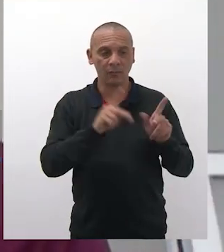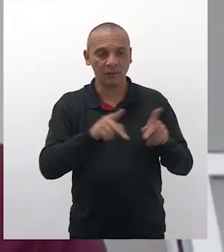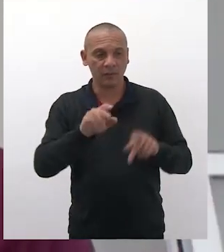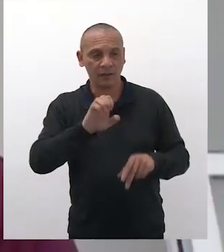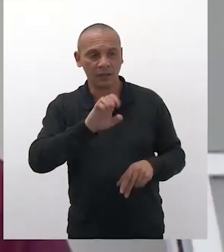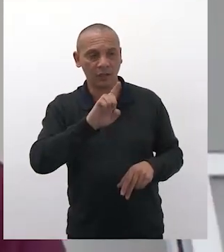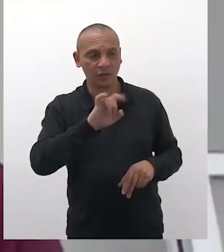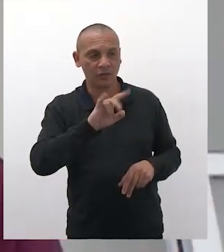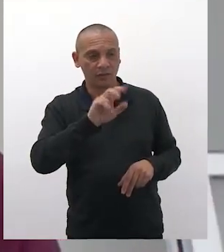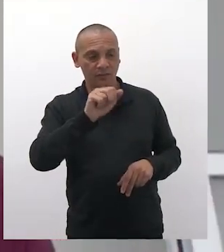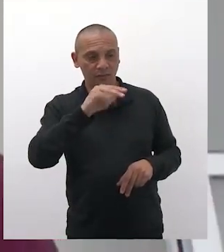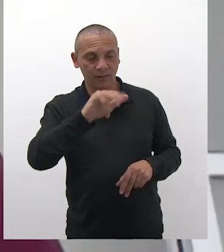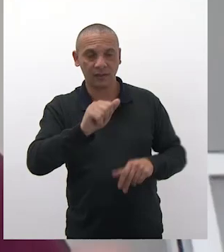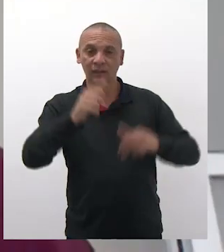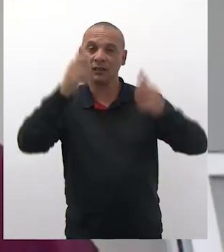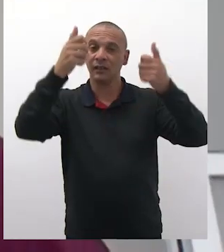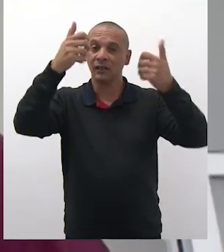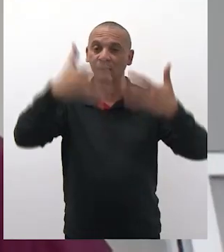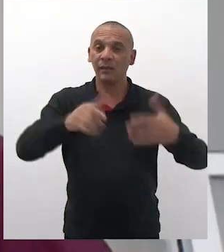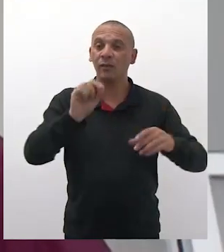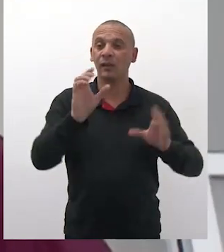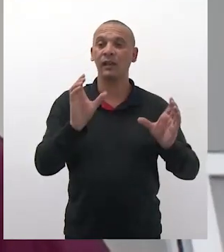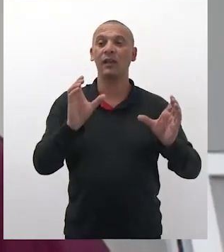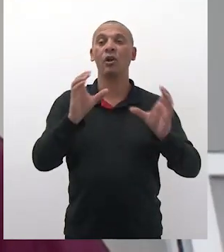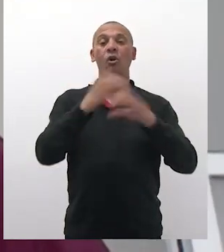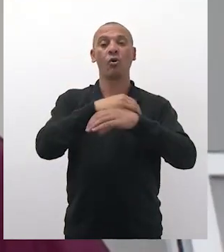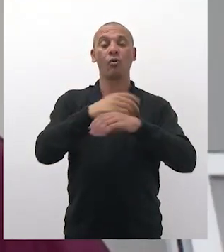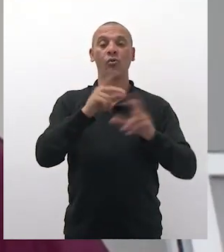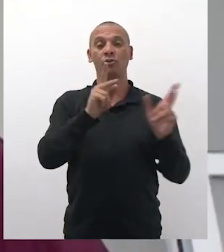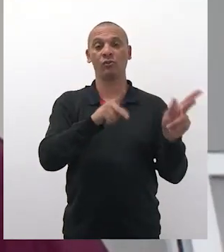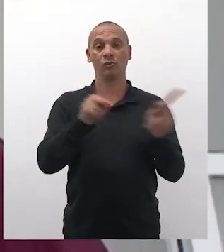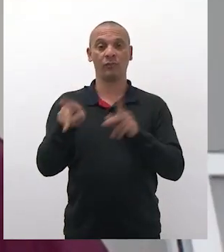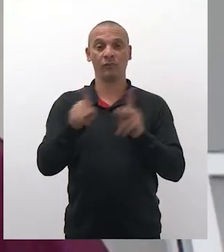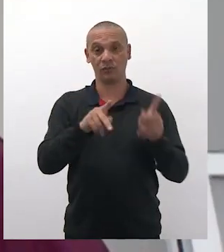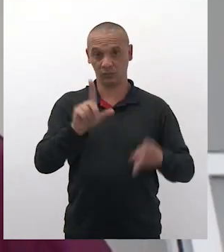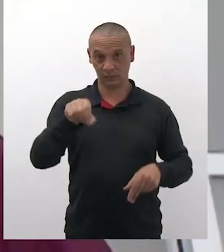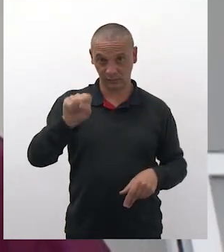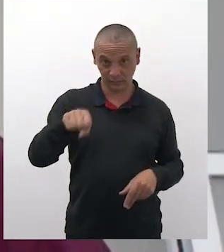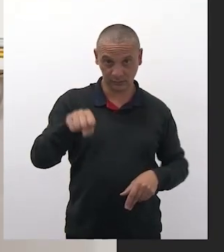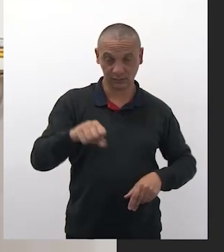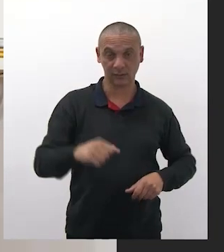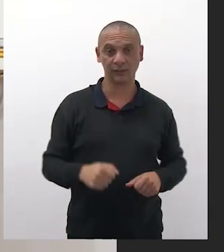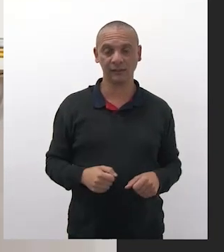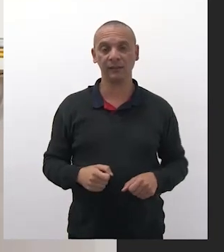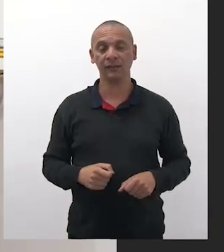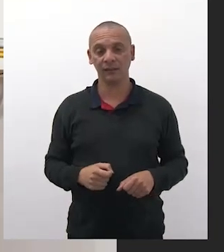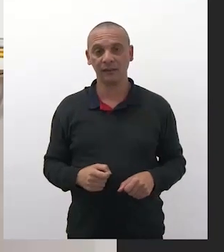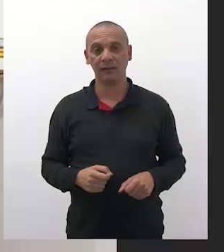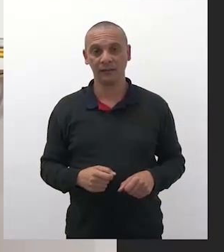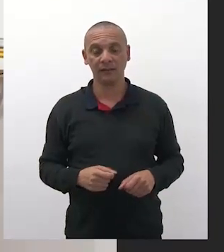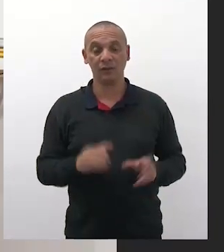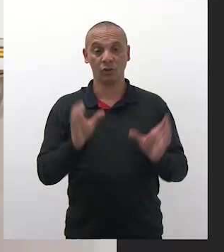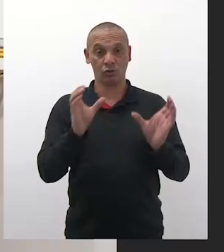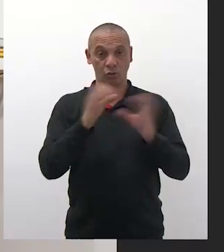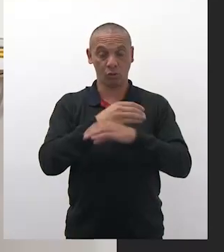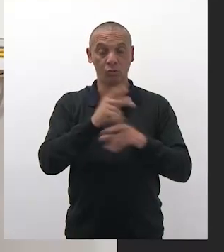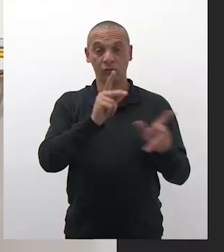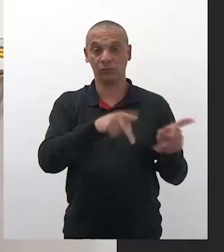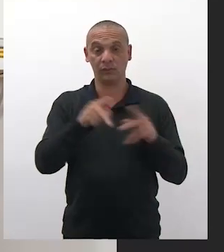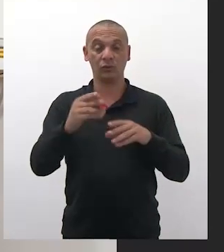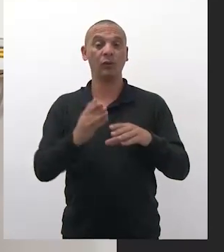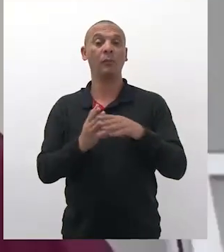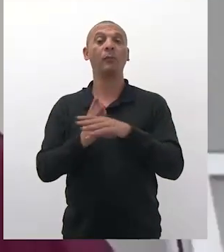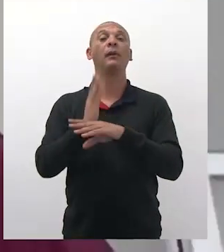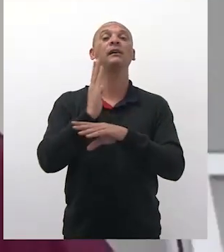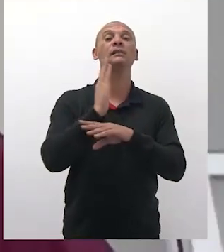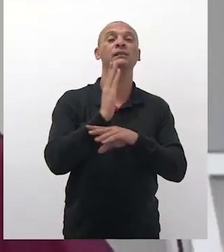a questão do concurso para professor já, né? Isso. Aí você fez o concurso para professor